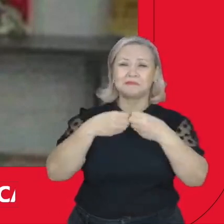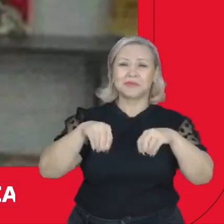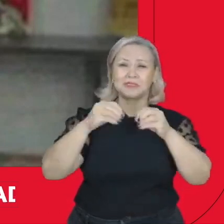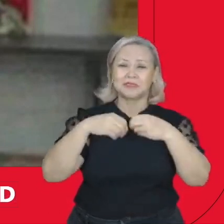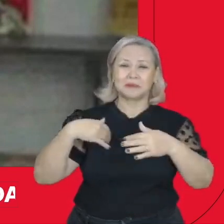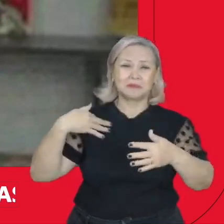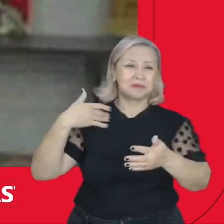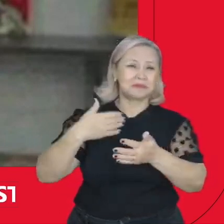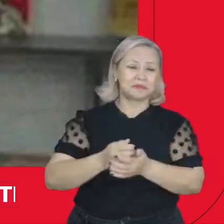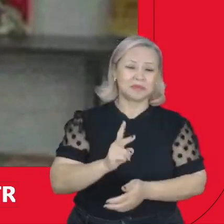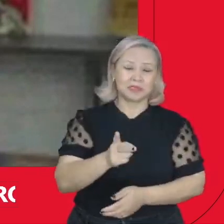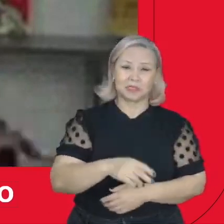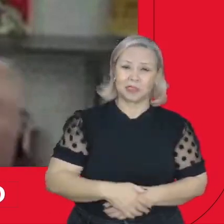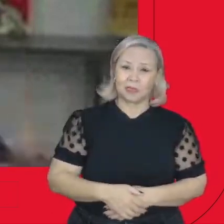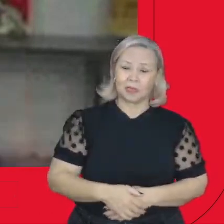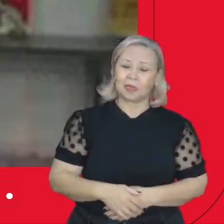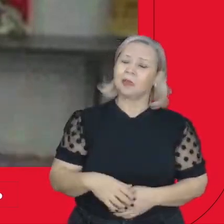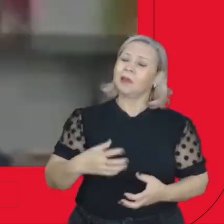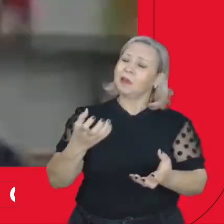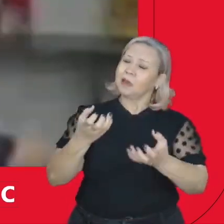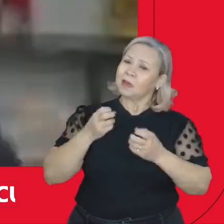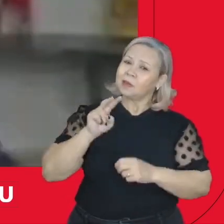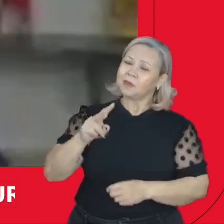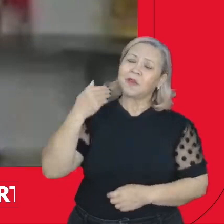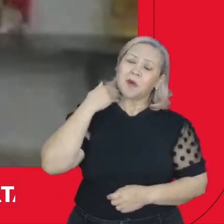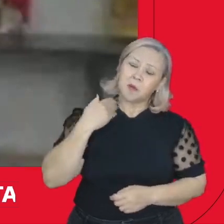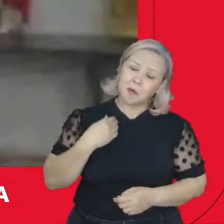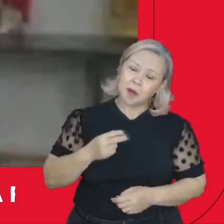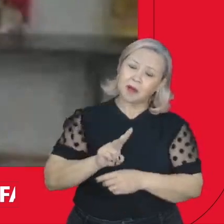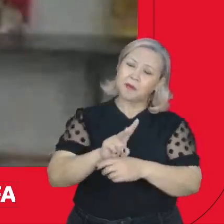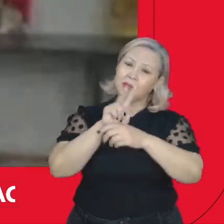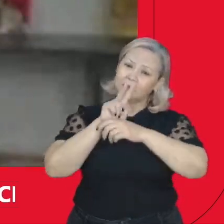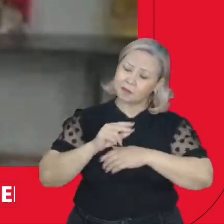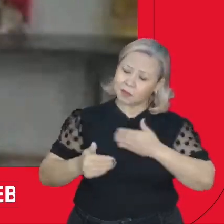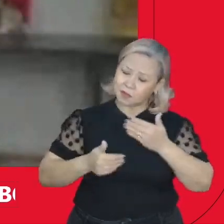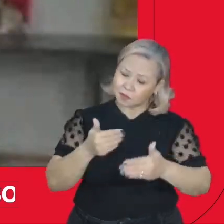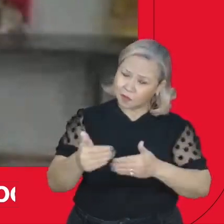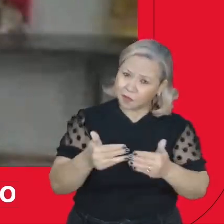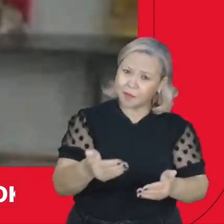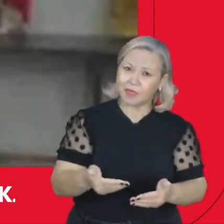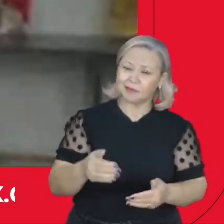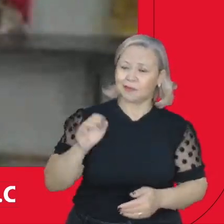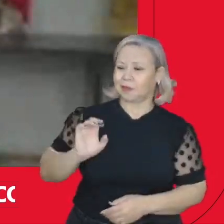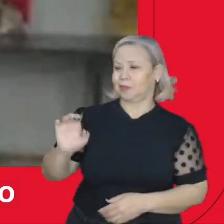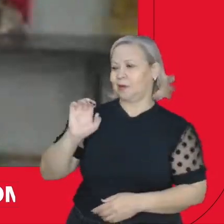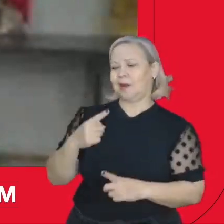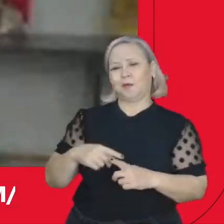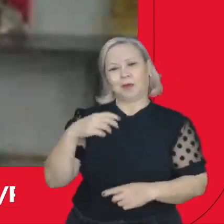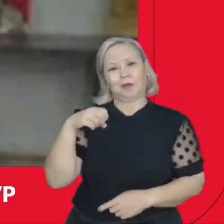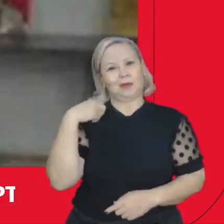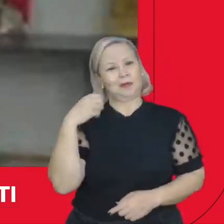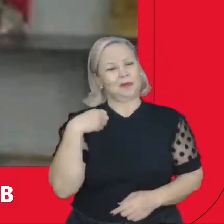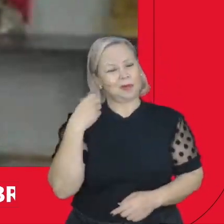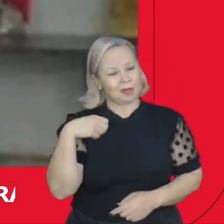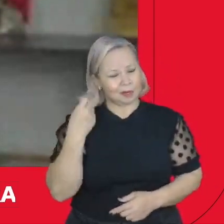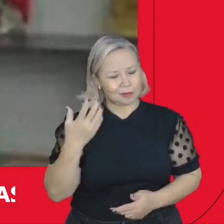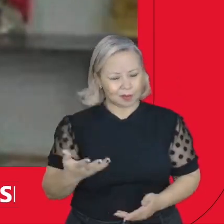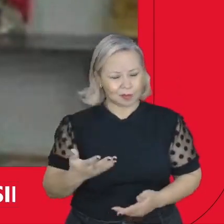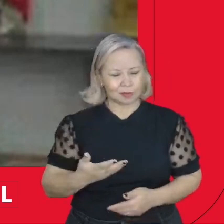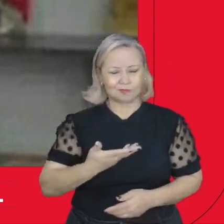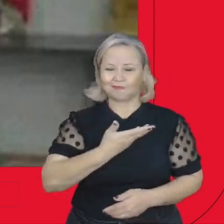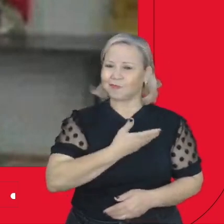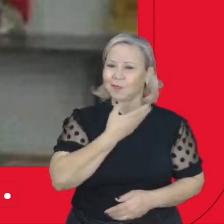queremos ver o nosso Banrisul financiando o desenvolvimento do nosso estado, porque neste Rio Grande, prezados companheiros e